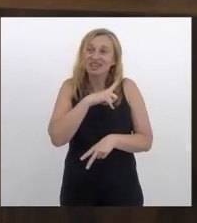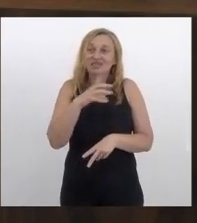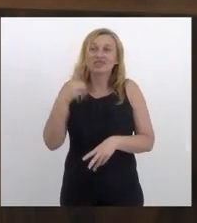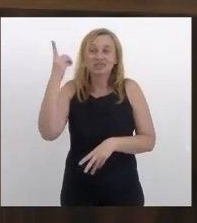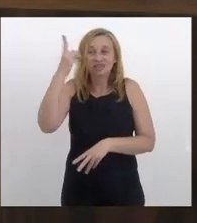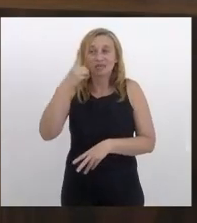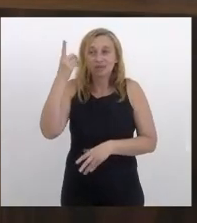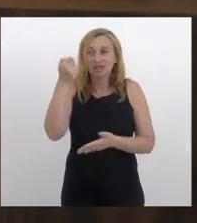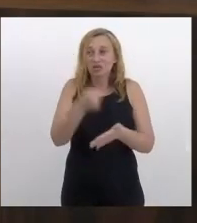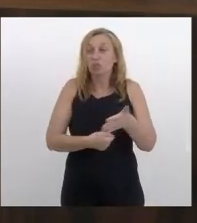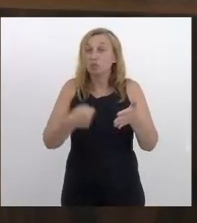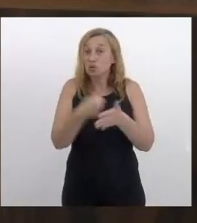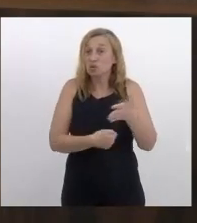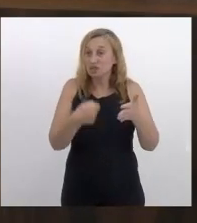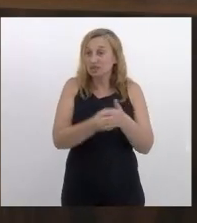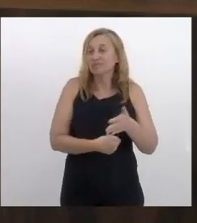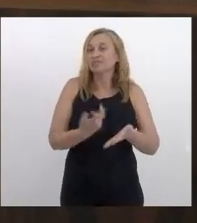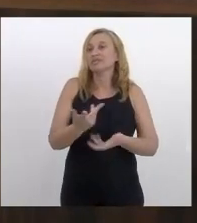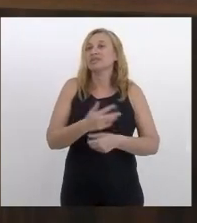como luta,